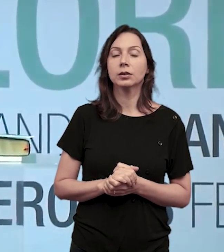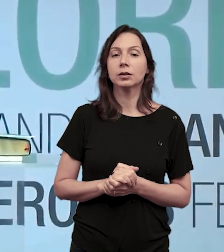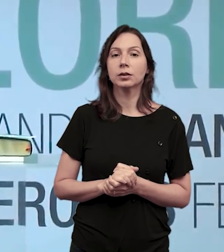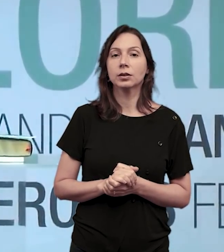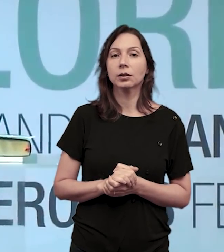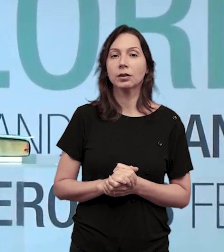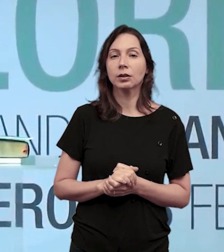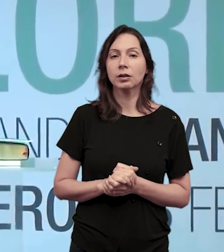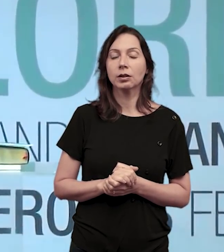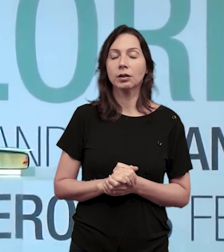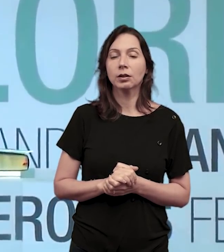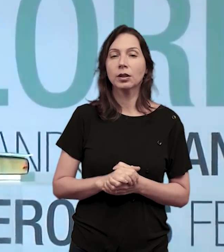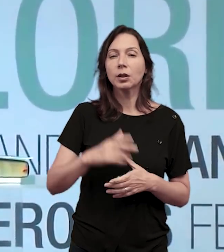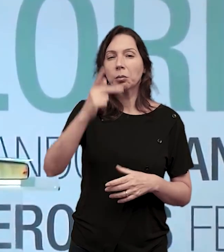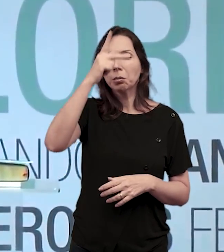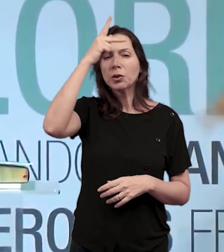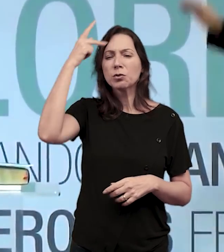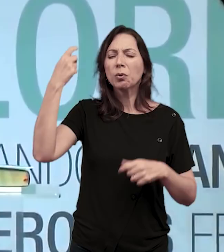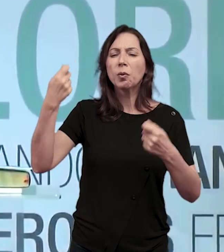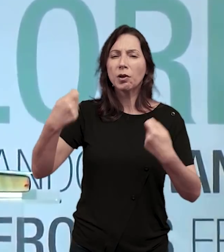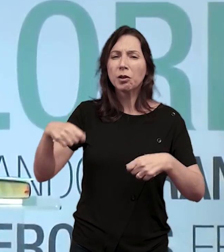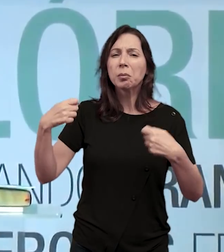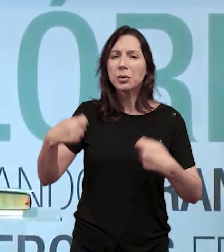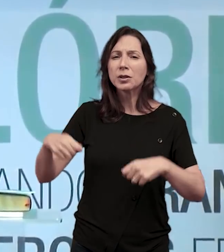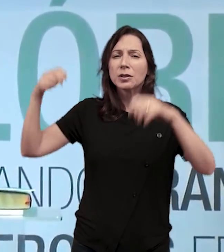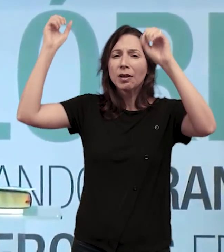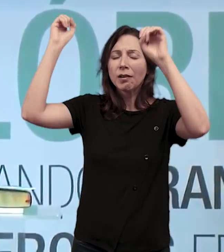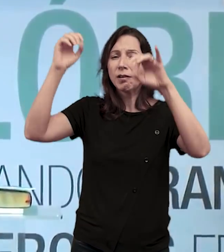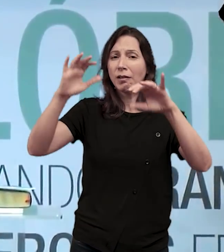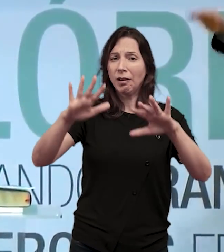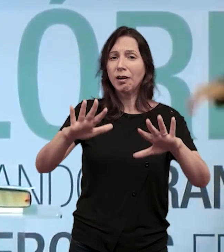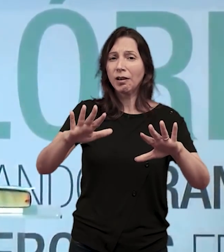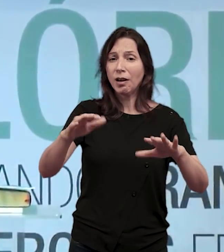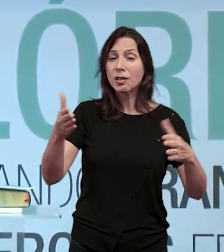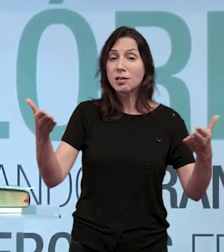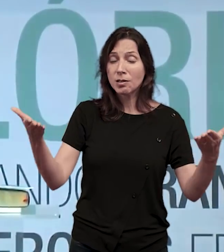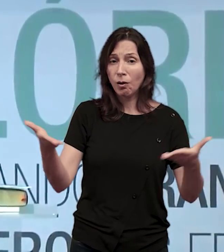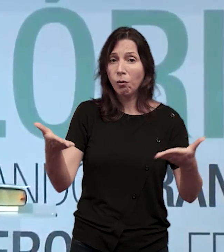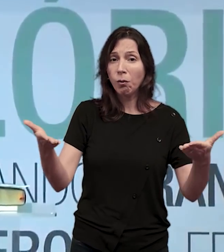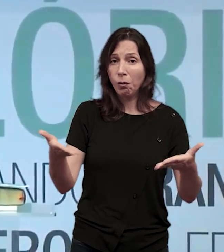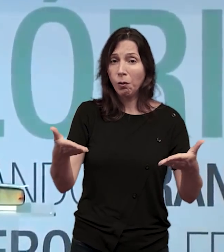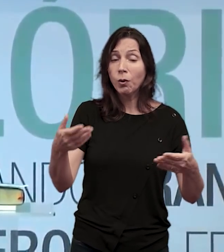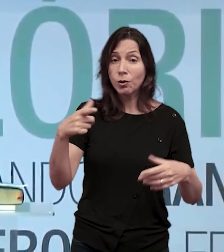Tem gente precisando da graça aqui hoje? Tem?